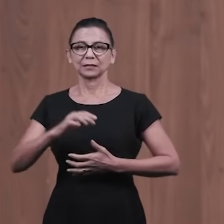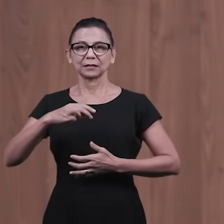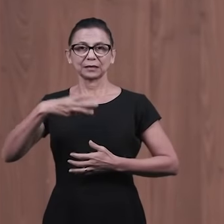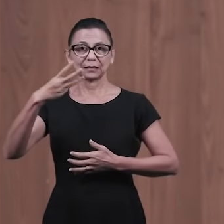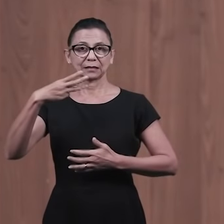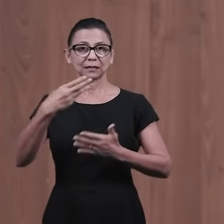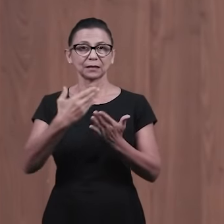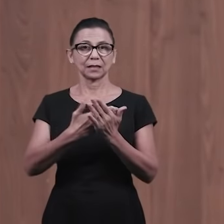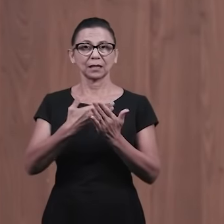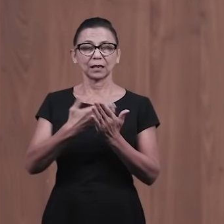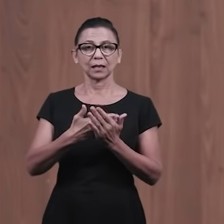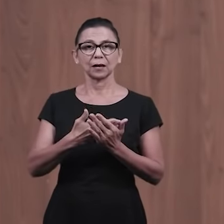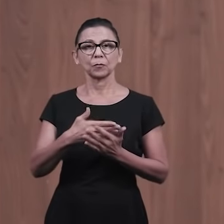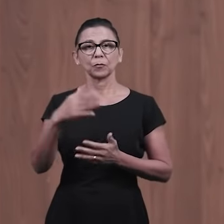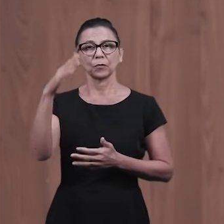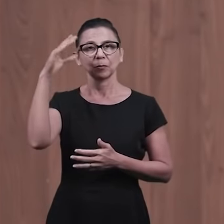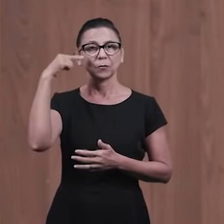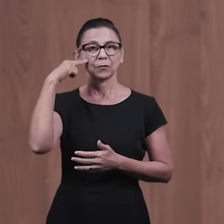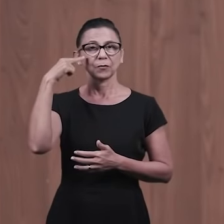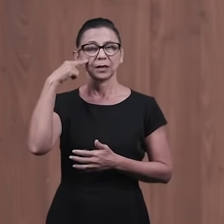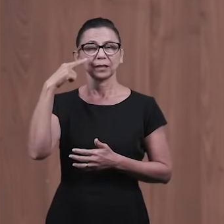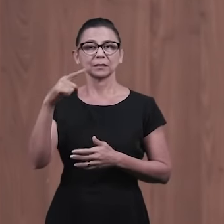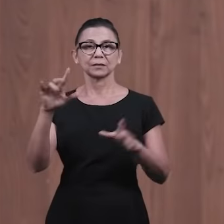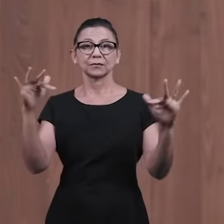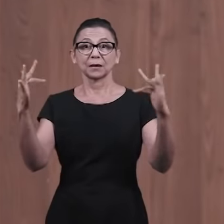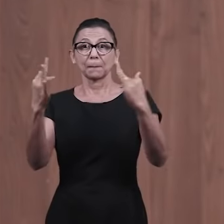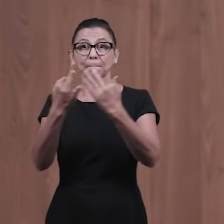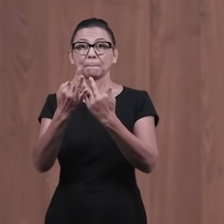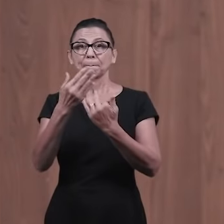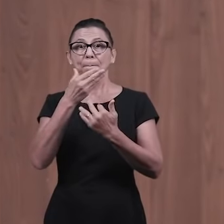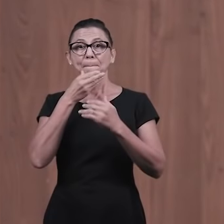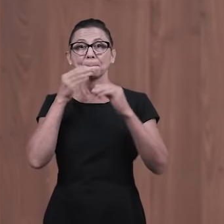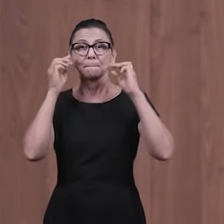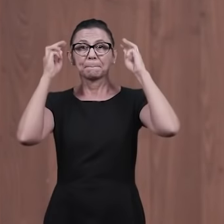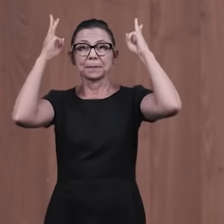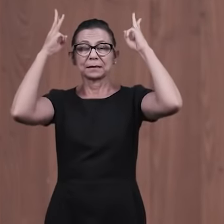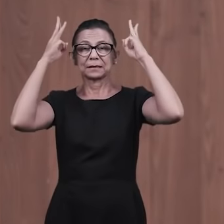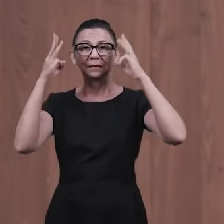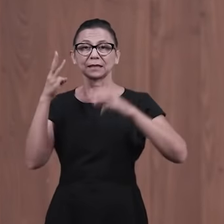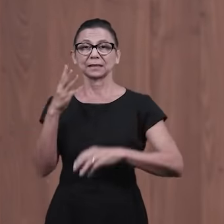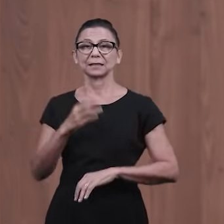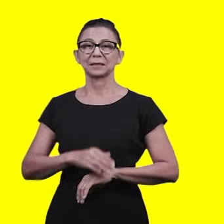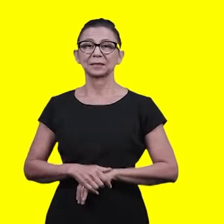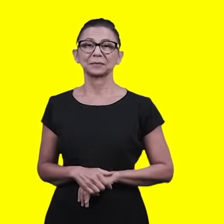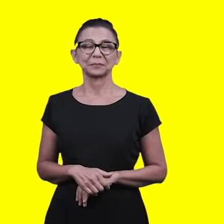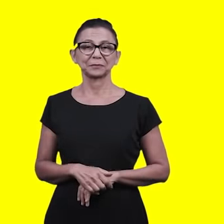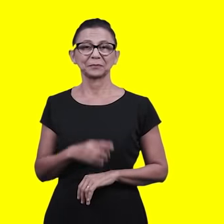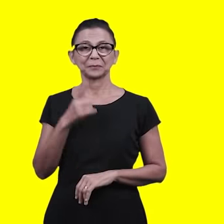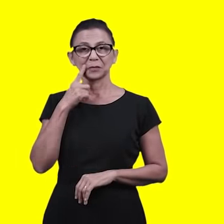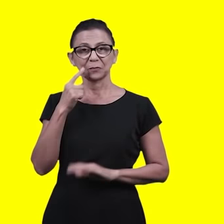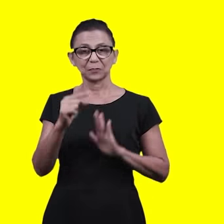sobre a família de Moisés. Convido que todos leiam comigo o versículo projetado no slide.